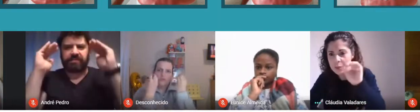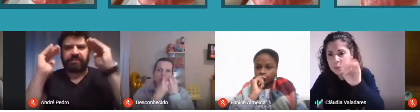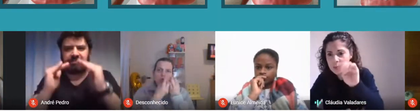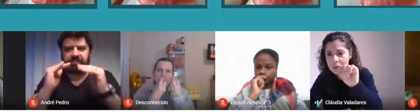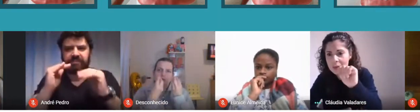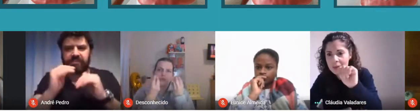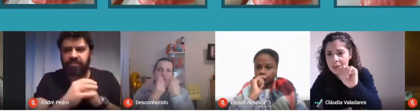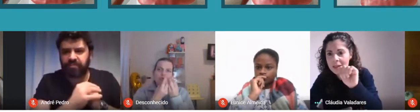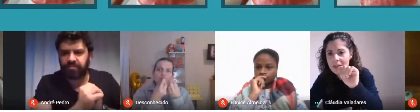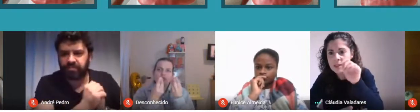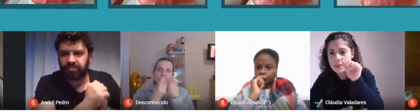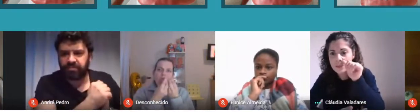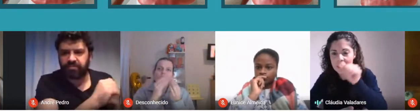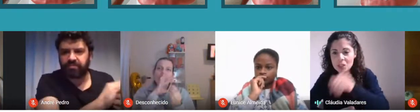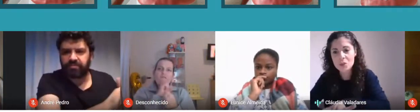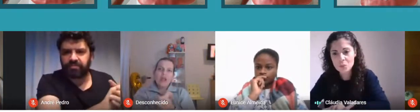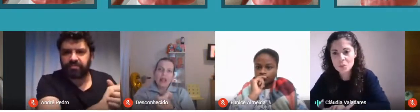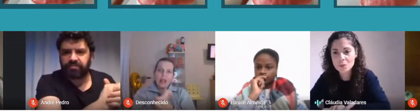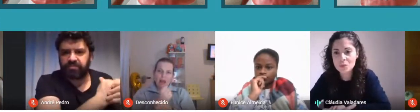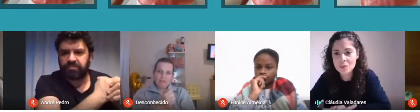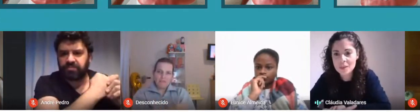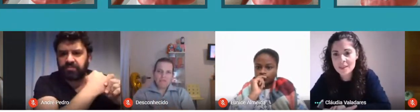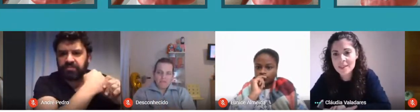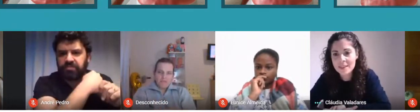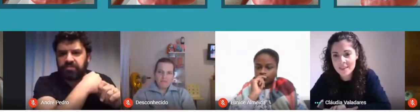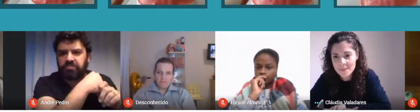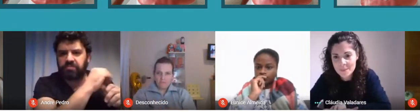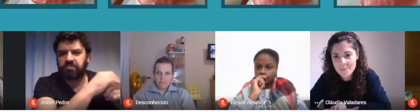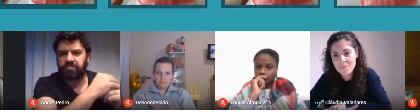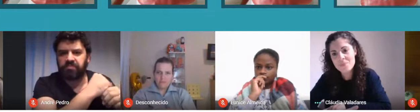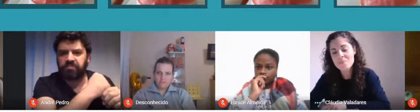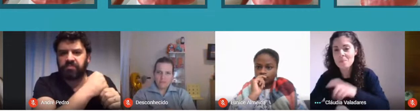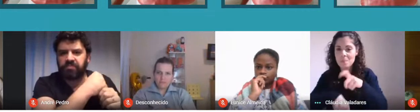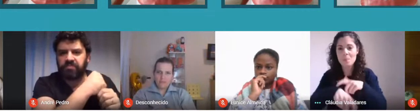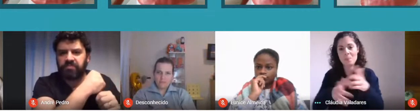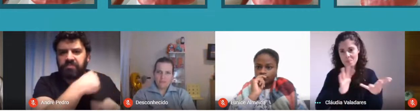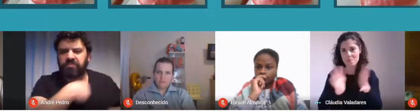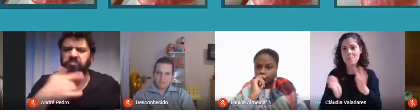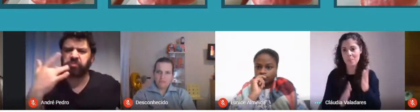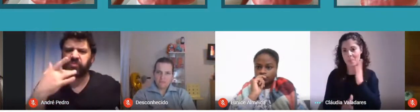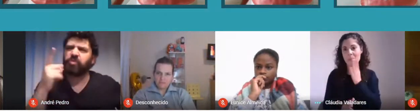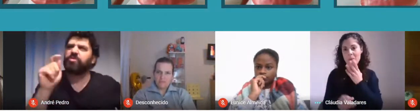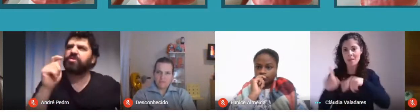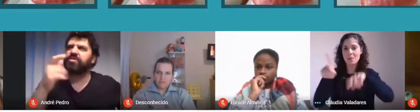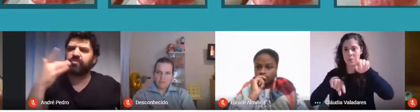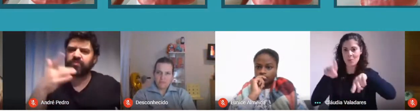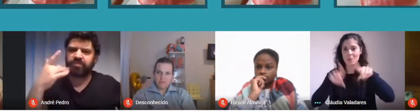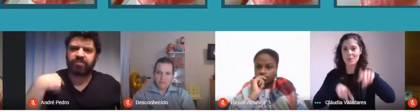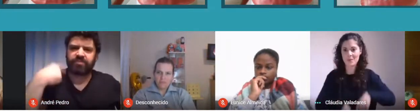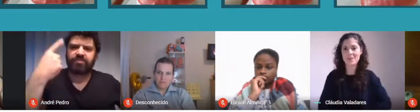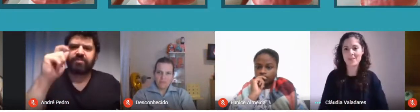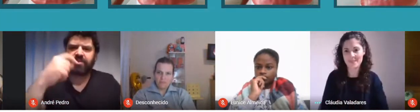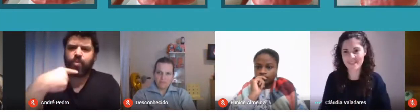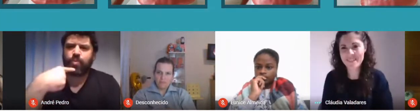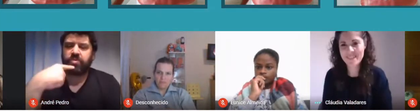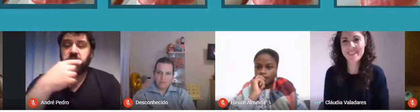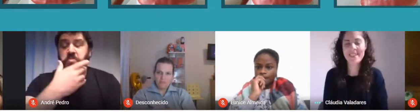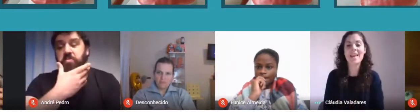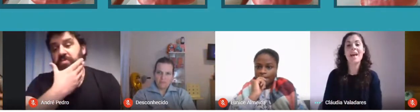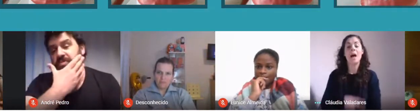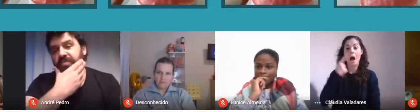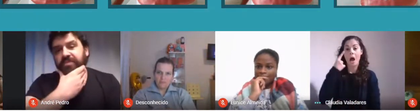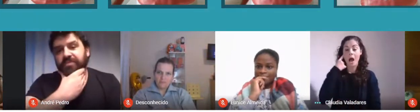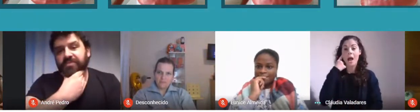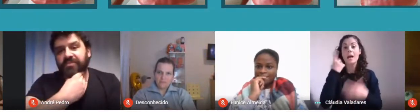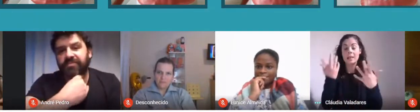Segundos? Uns 5 segundos. Ok. Então, A escovagem serve para remover a